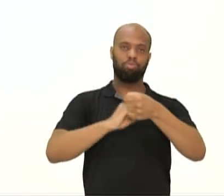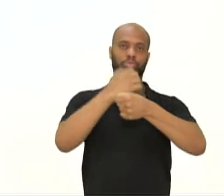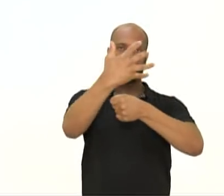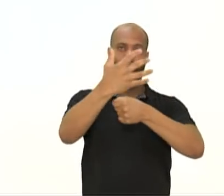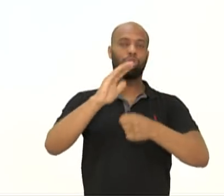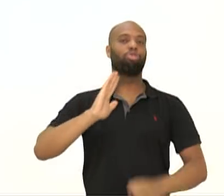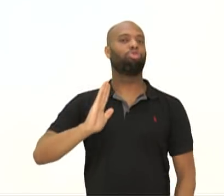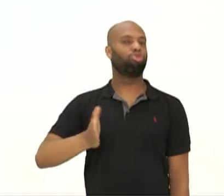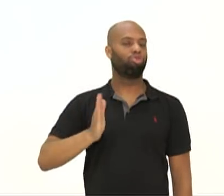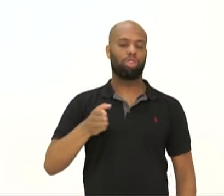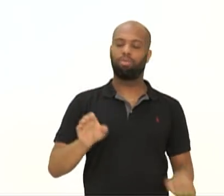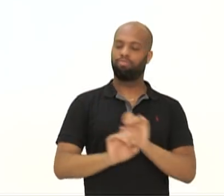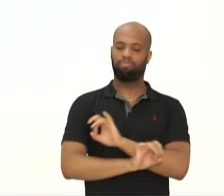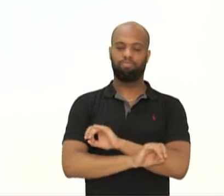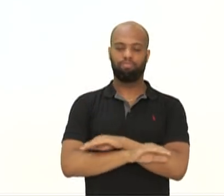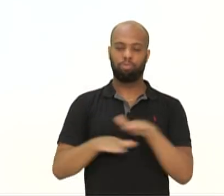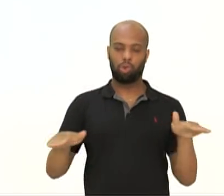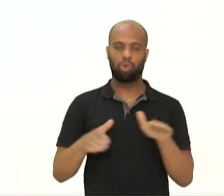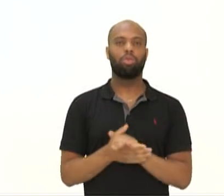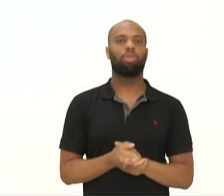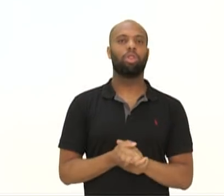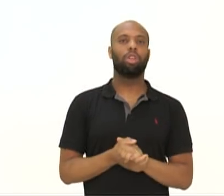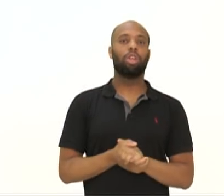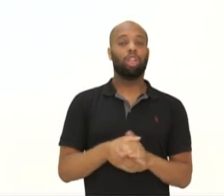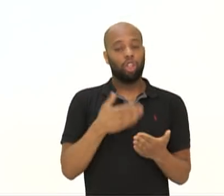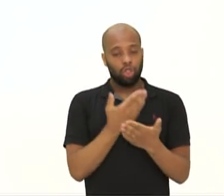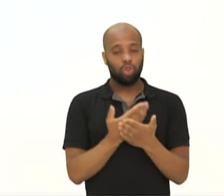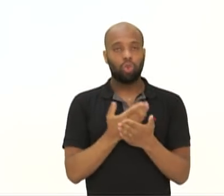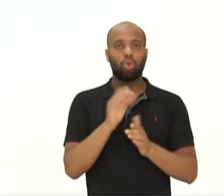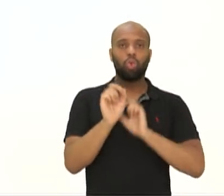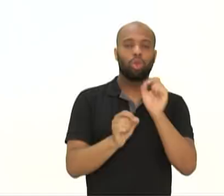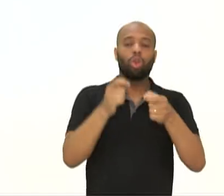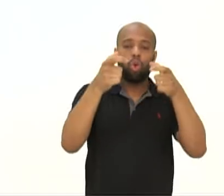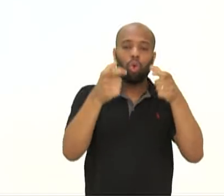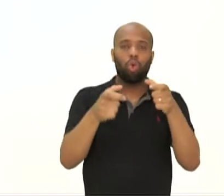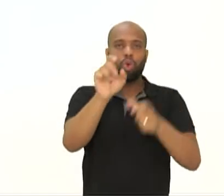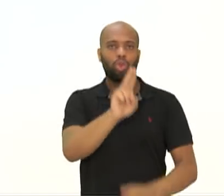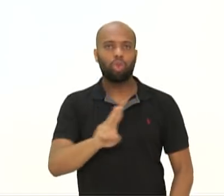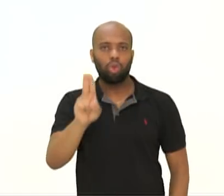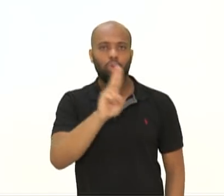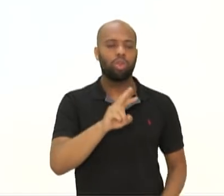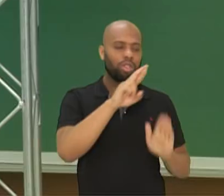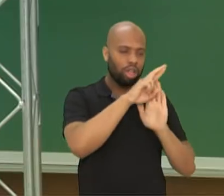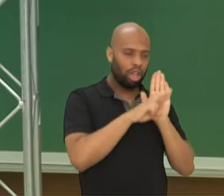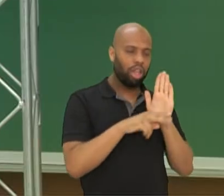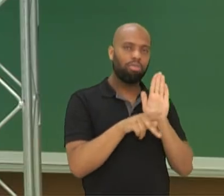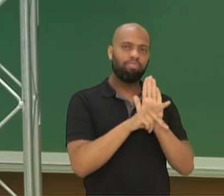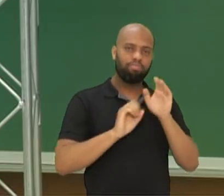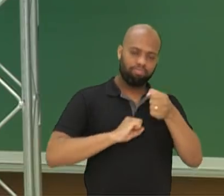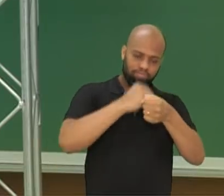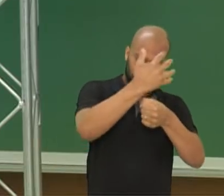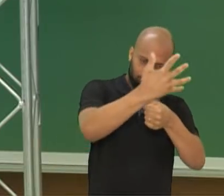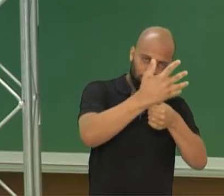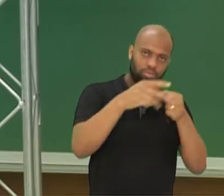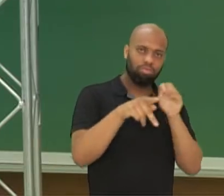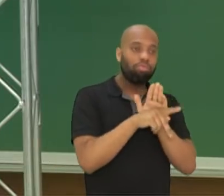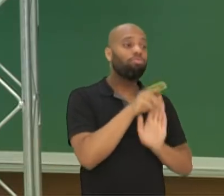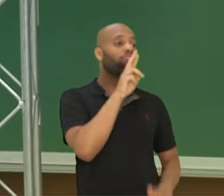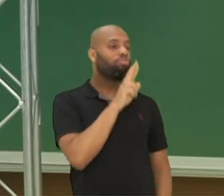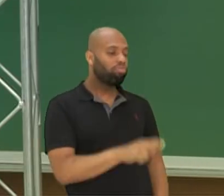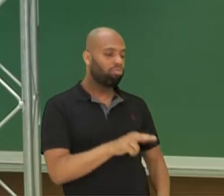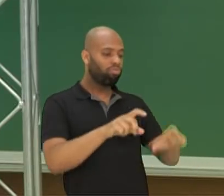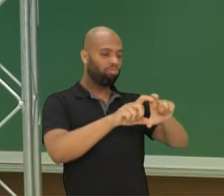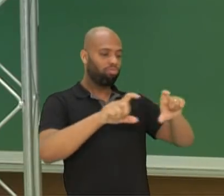hein? Nós falamos de aplicação das propriedades de potenciação para resolver